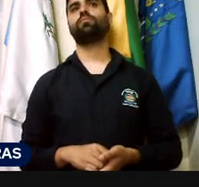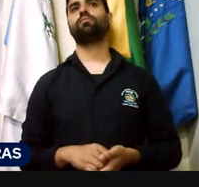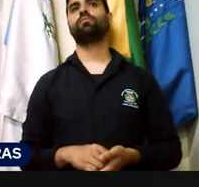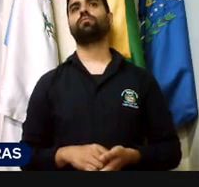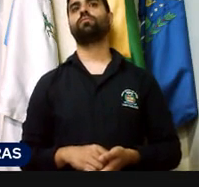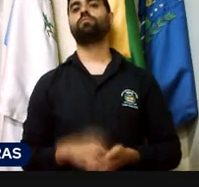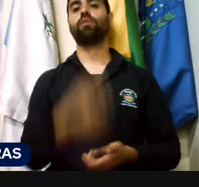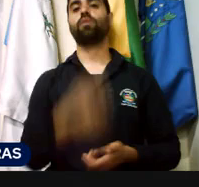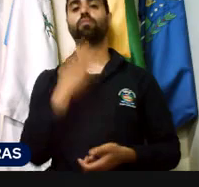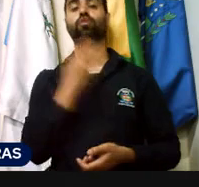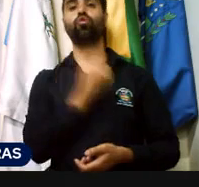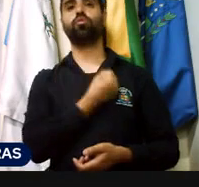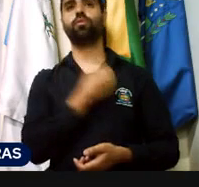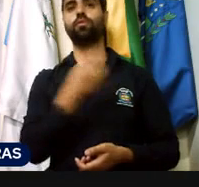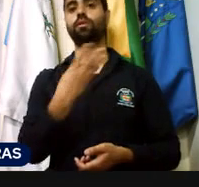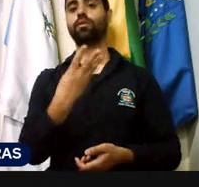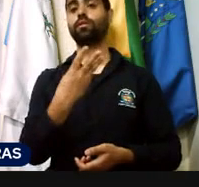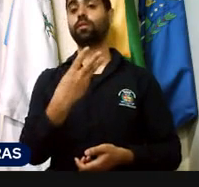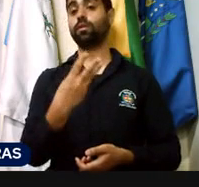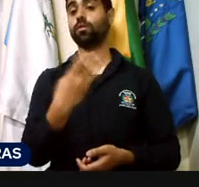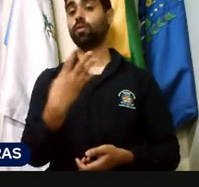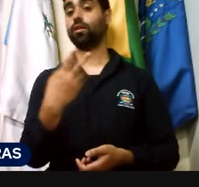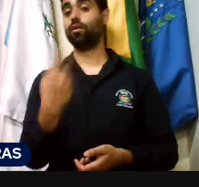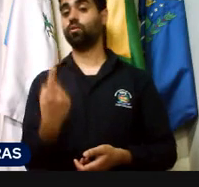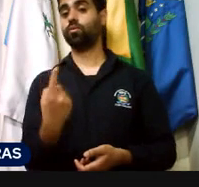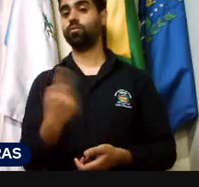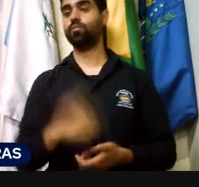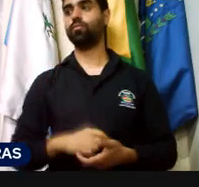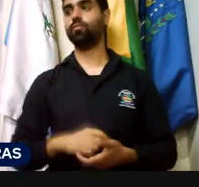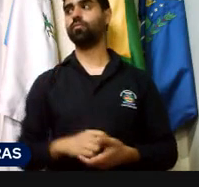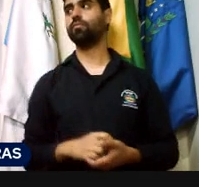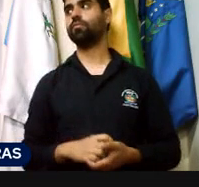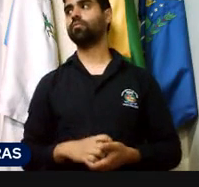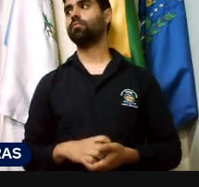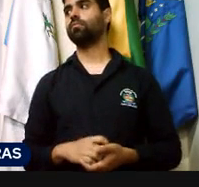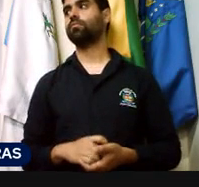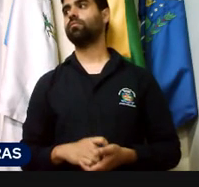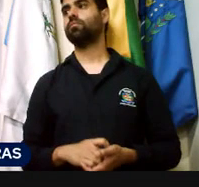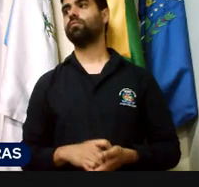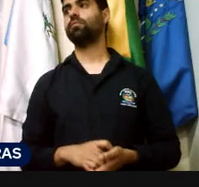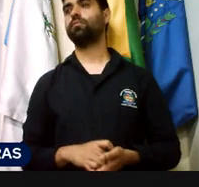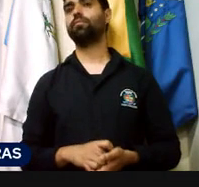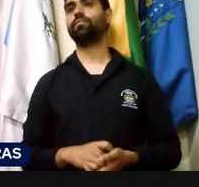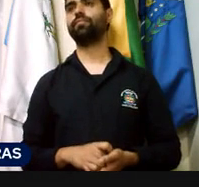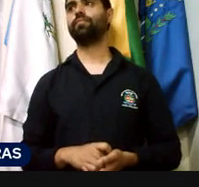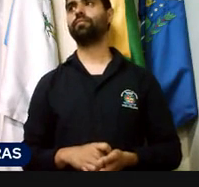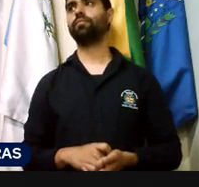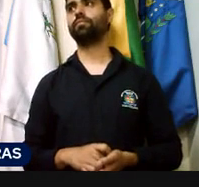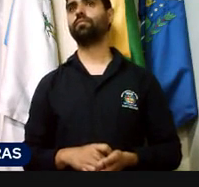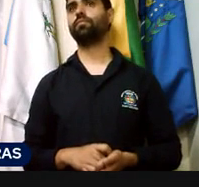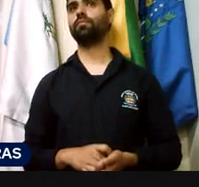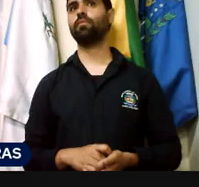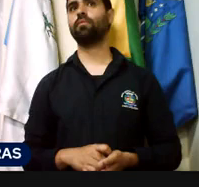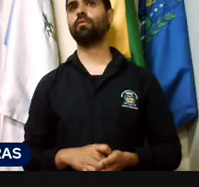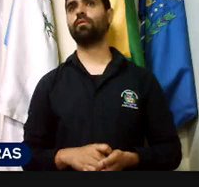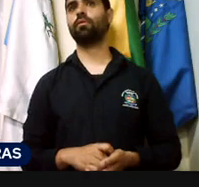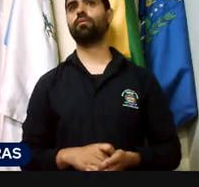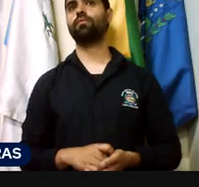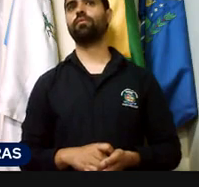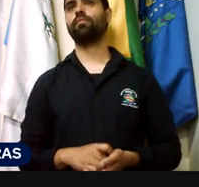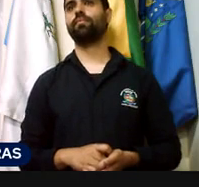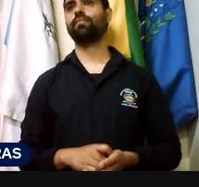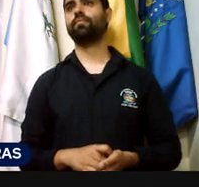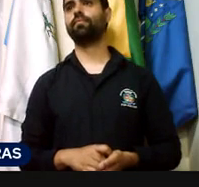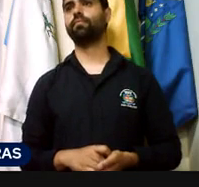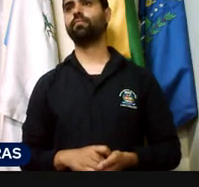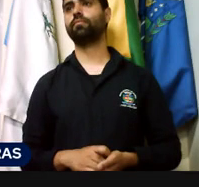Requerimento número 341, de 2021. Excelentíssimo senhor presidente da Câmara Municipal de Valença,